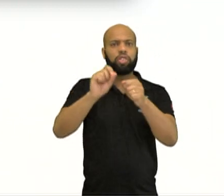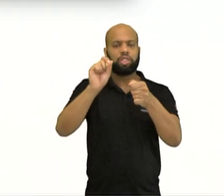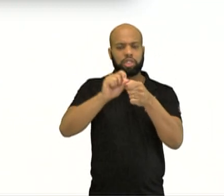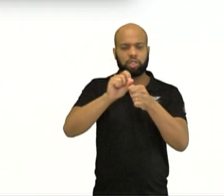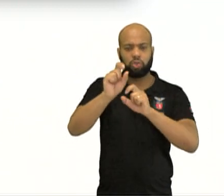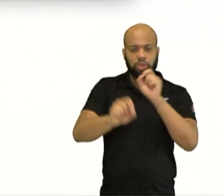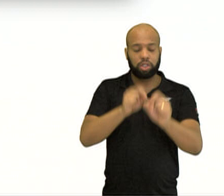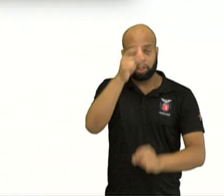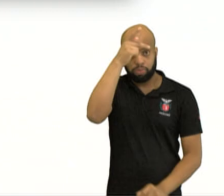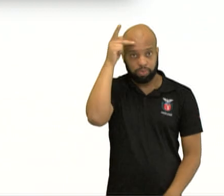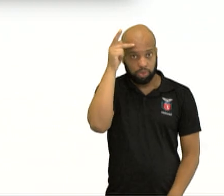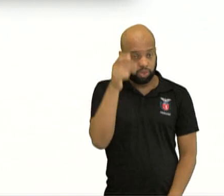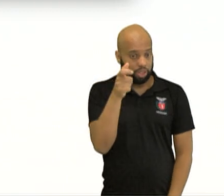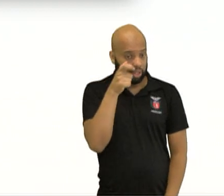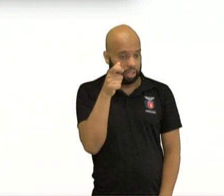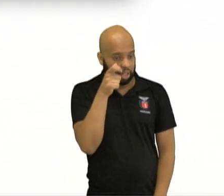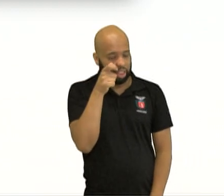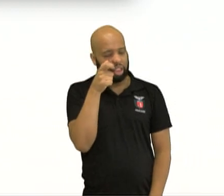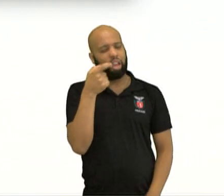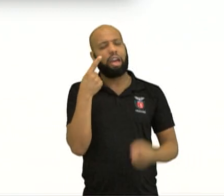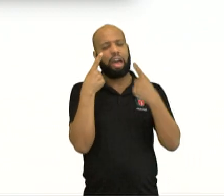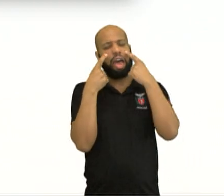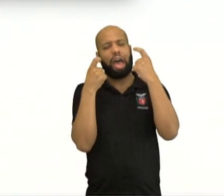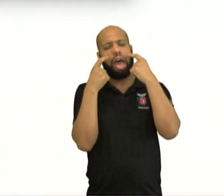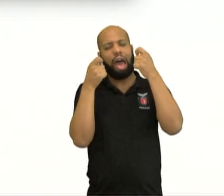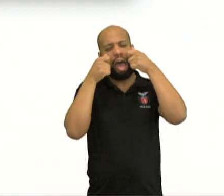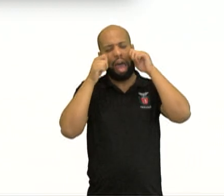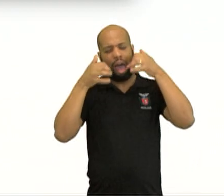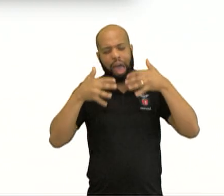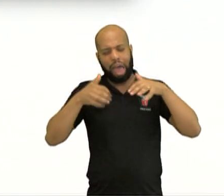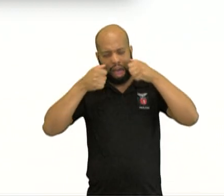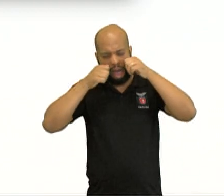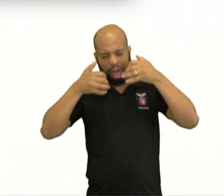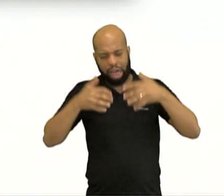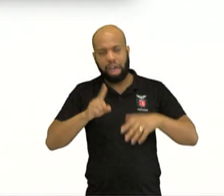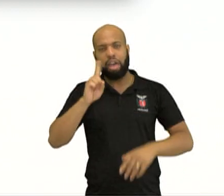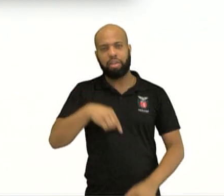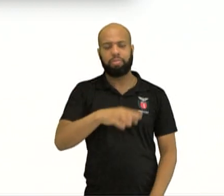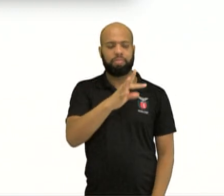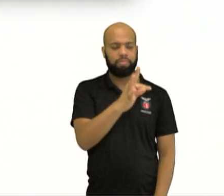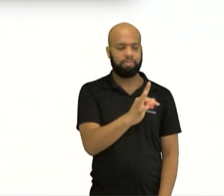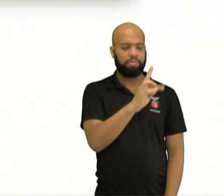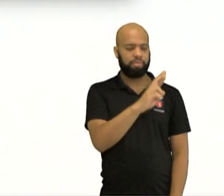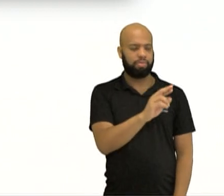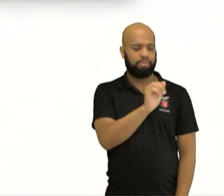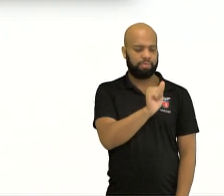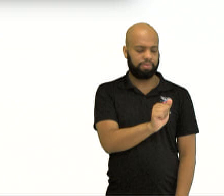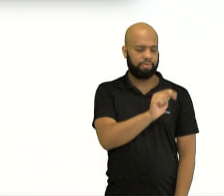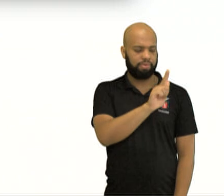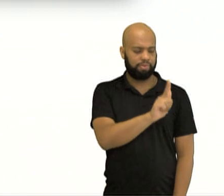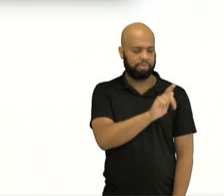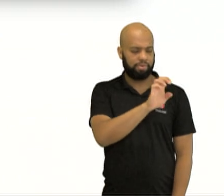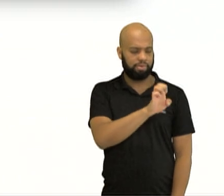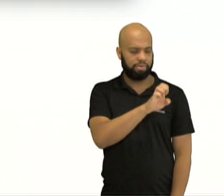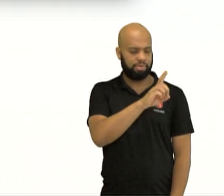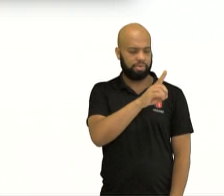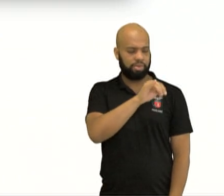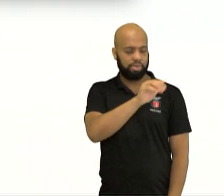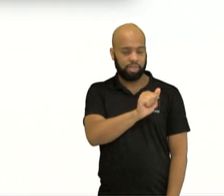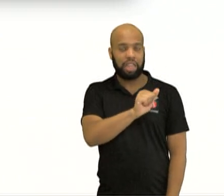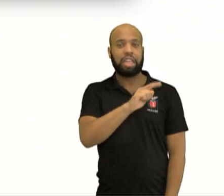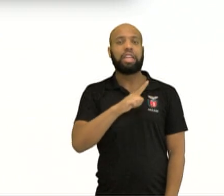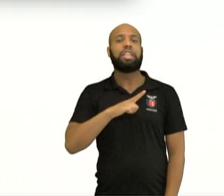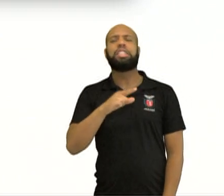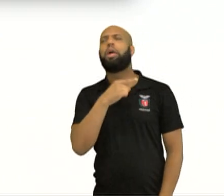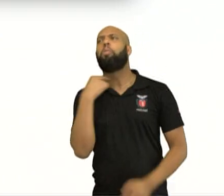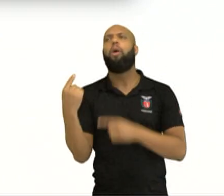e provocar lágrimas. Então, como era tragédia, né, geralmente haviam mortes